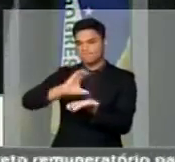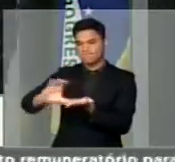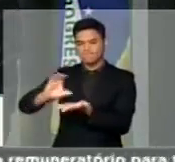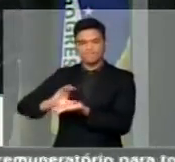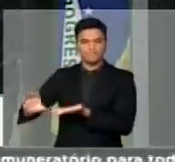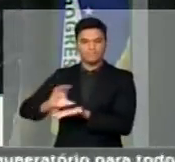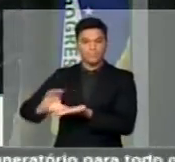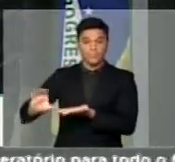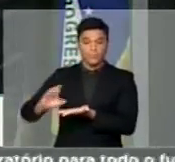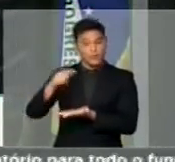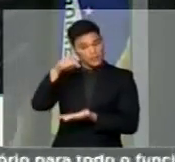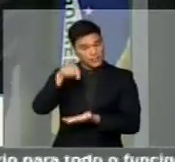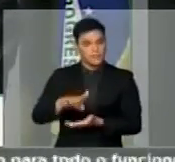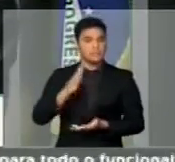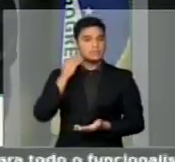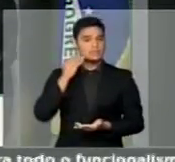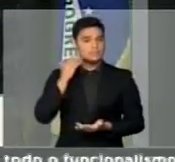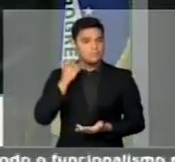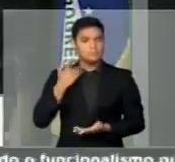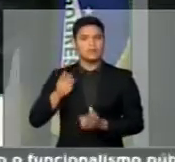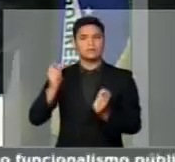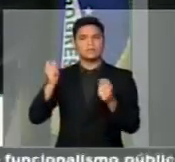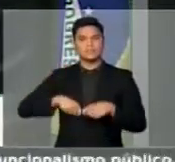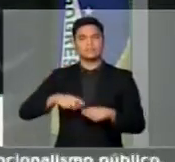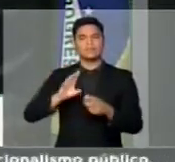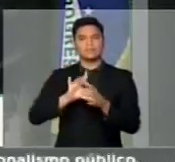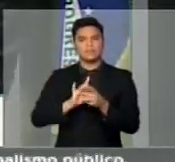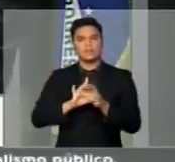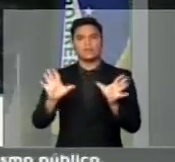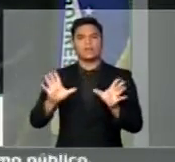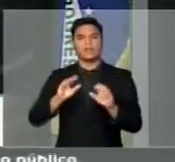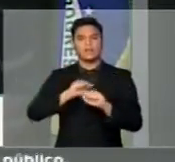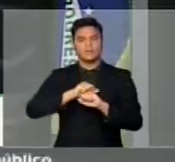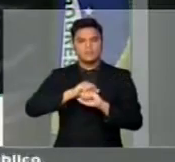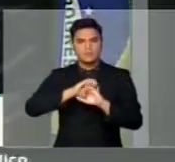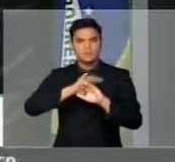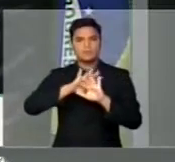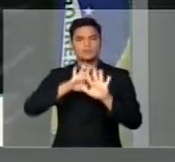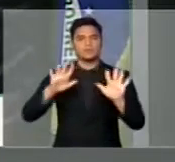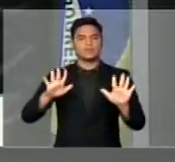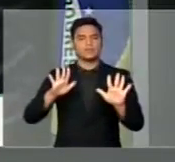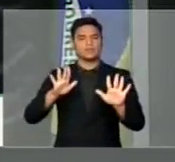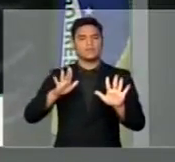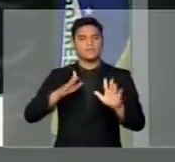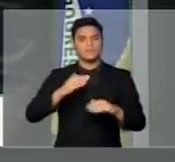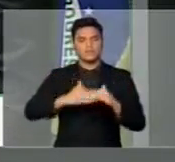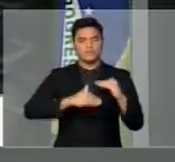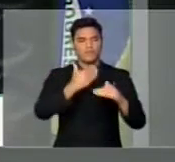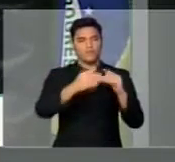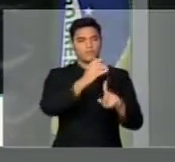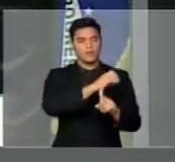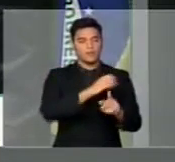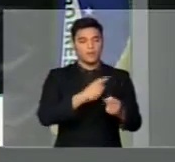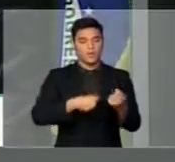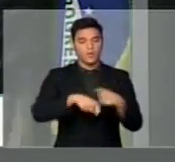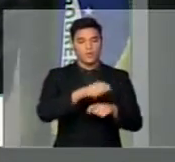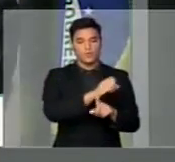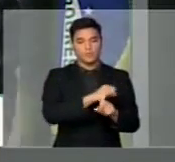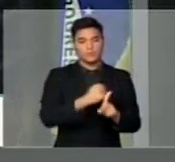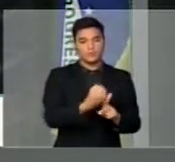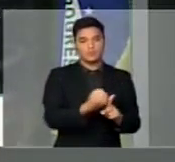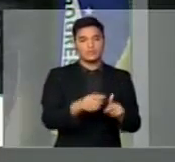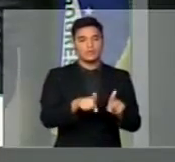banco seja de fato e que seja de direito um banco nacional de desenvolvimento econômico e social e que esteja o povo